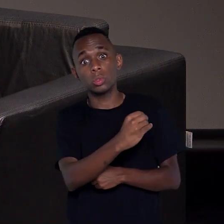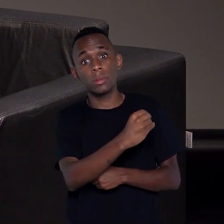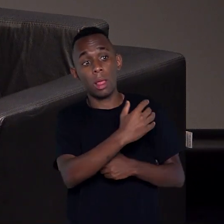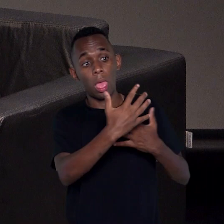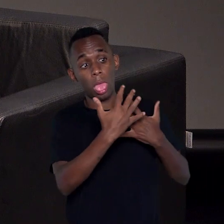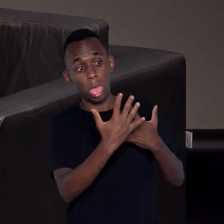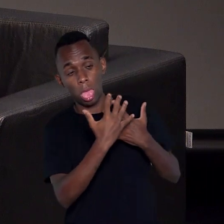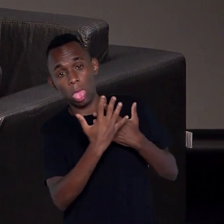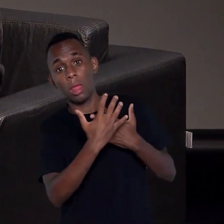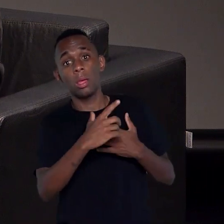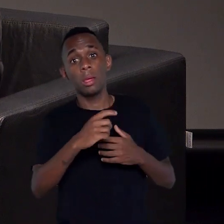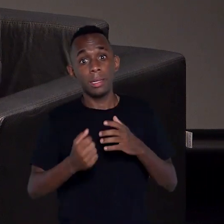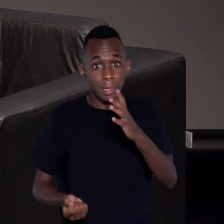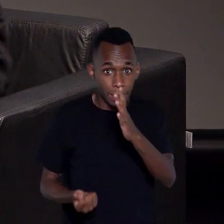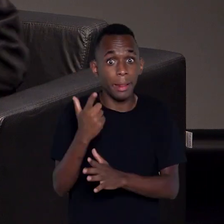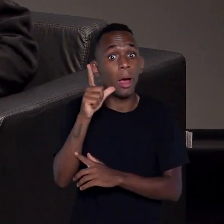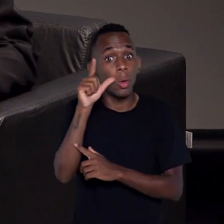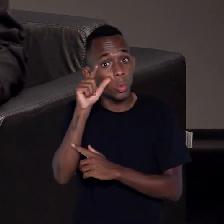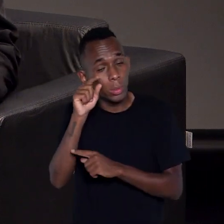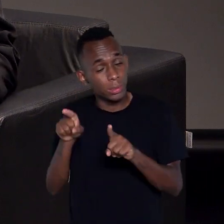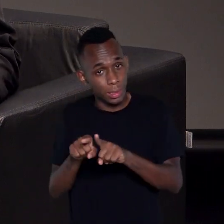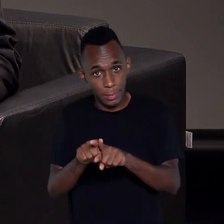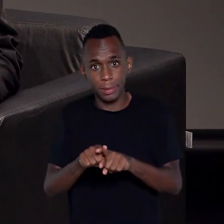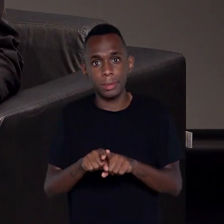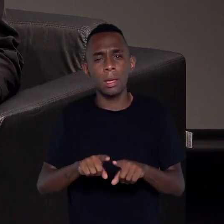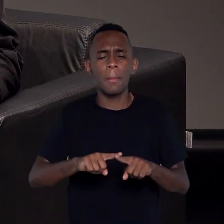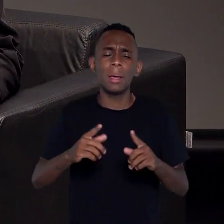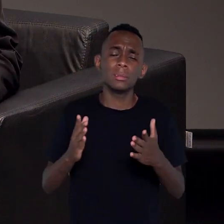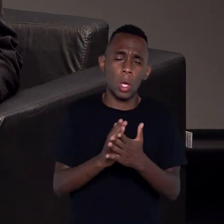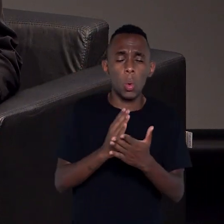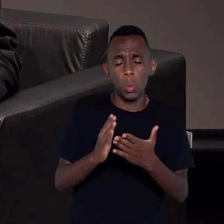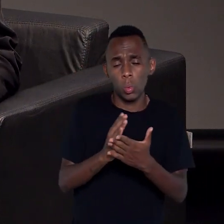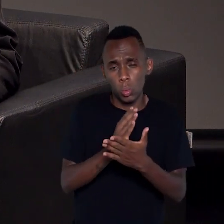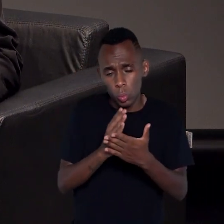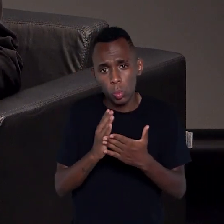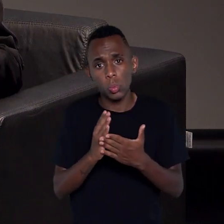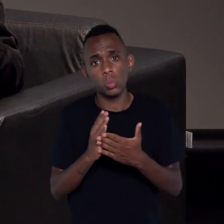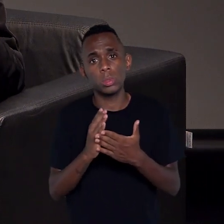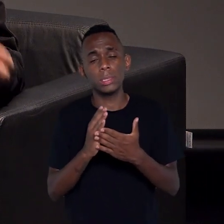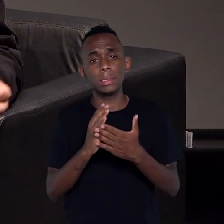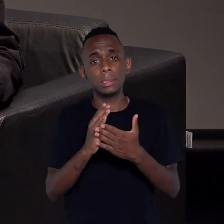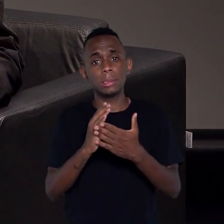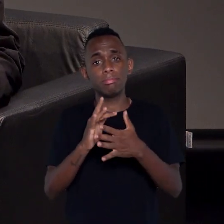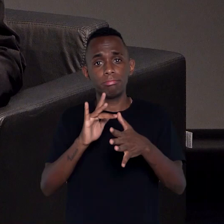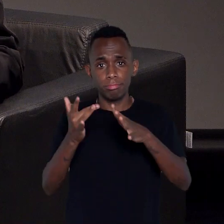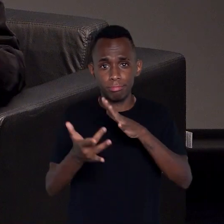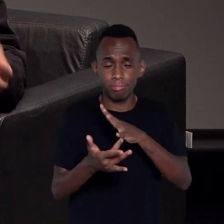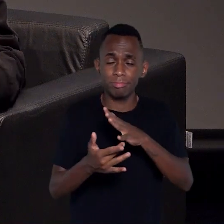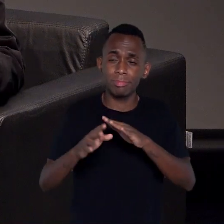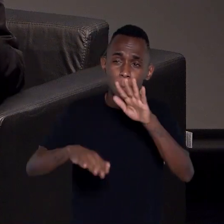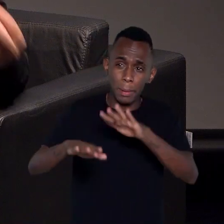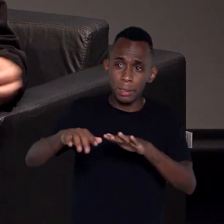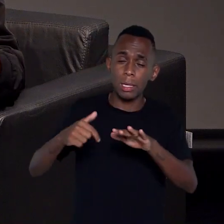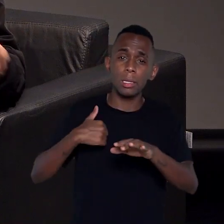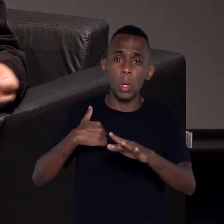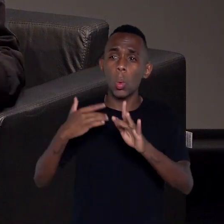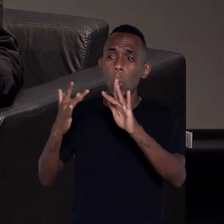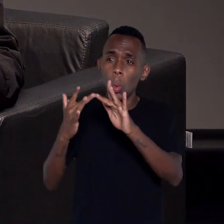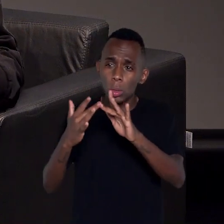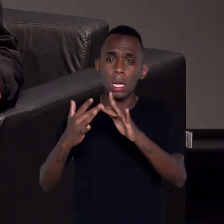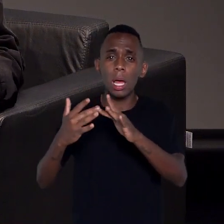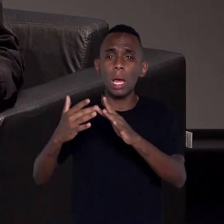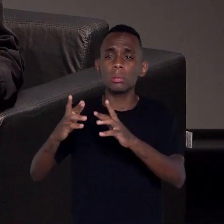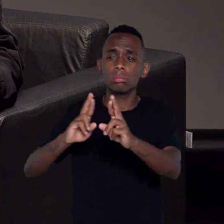para ter um Twitter. Tem que ter um Twitter. Mas eu mantenho algumas, e às vezes eu falo com as pessoas quando